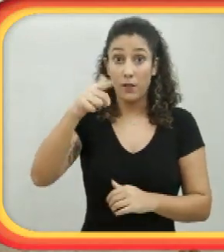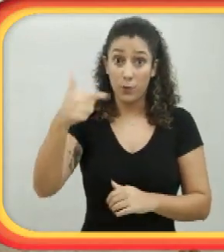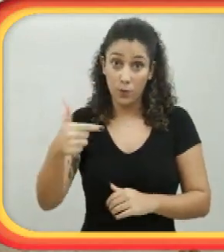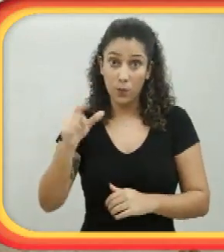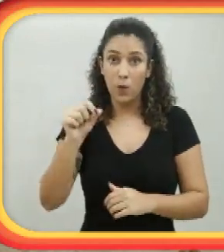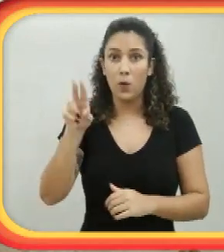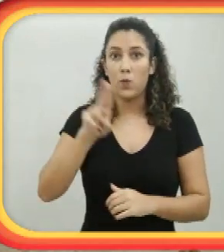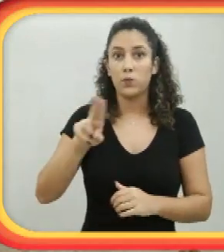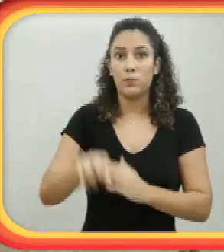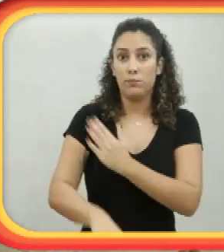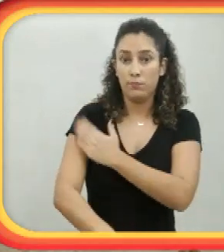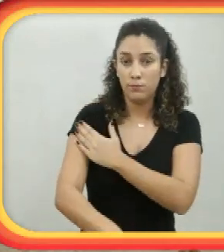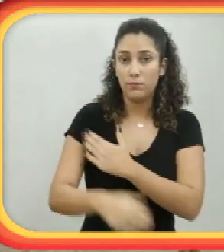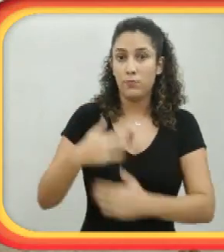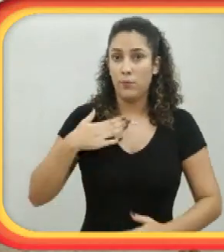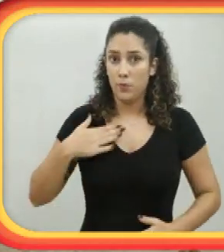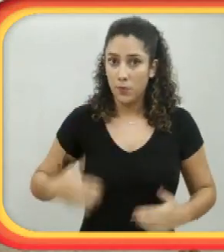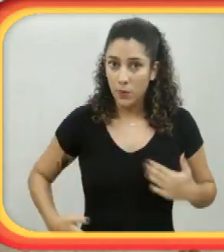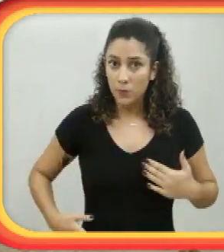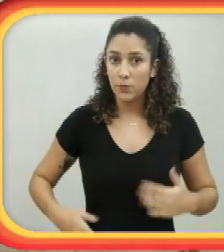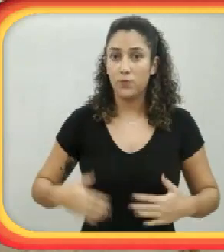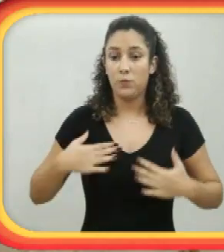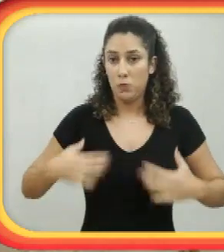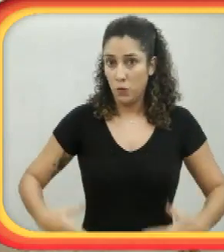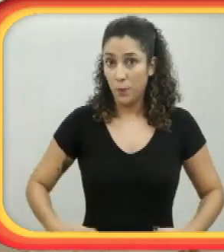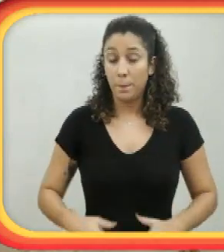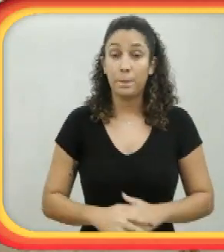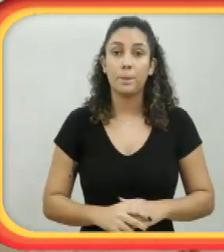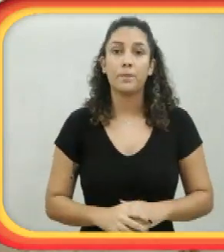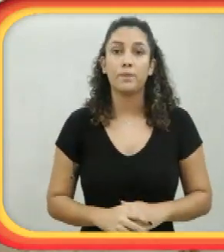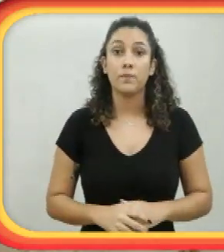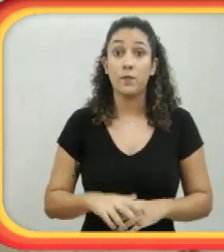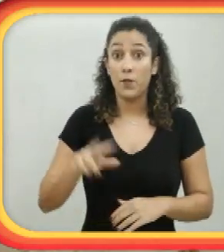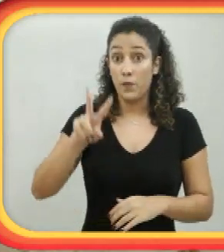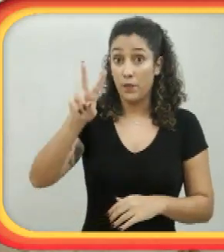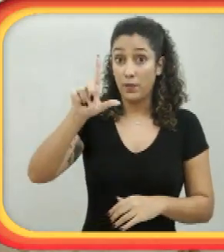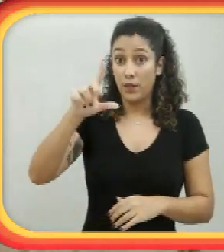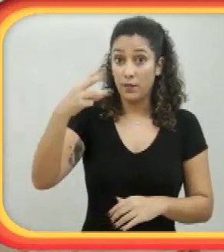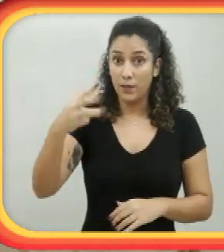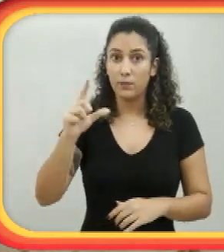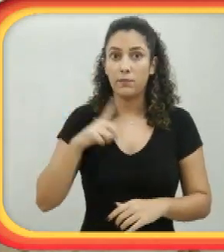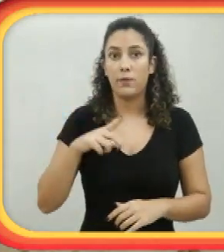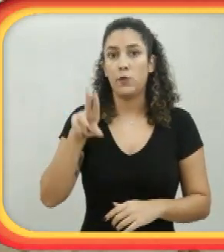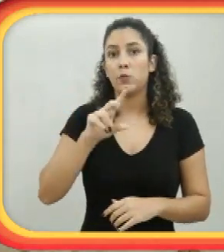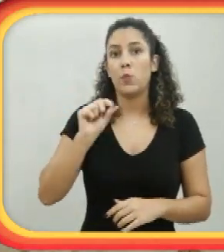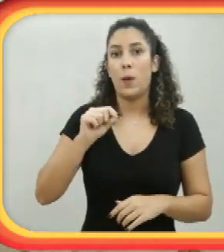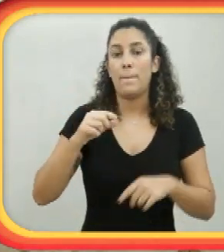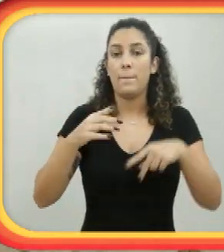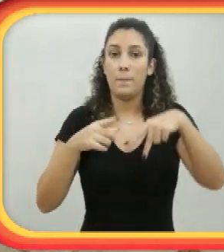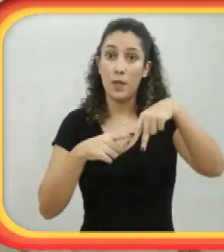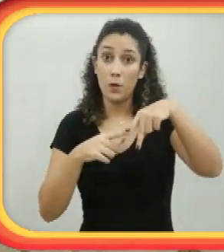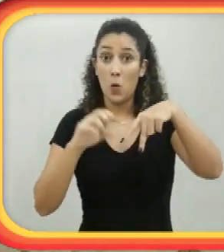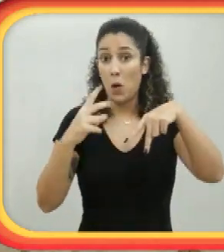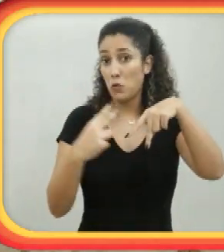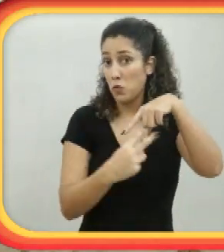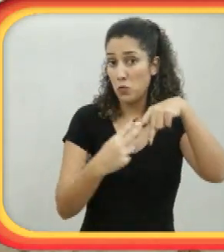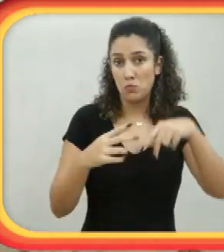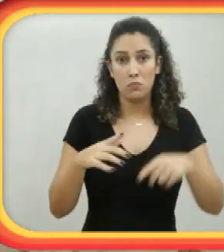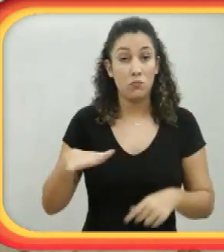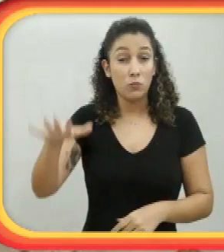pessoa apenas tem uso dos braços. VL2 tem uso dos braços e do abdômen, tronco, abdômen e